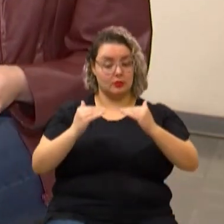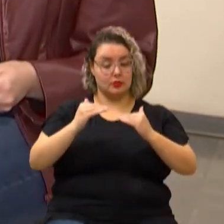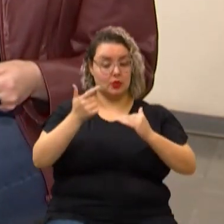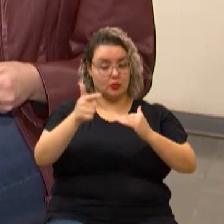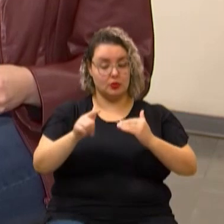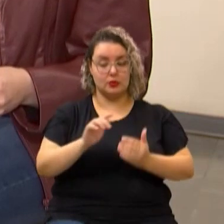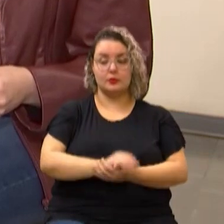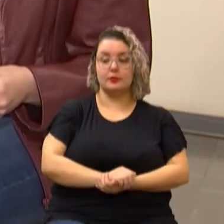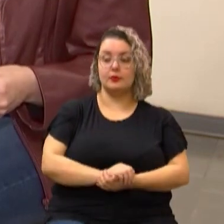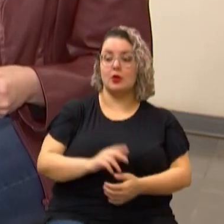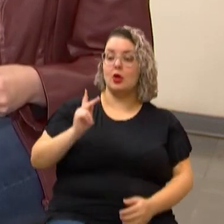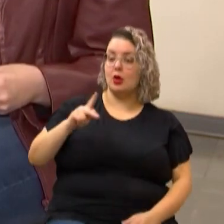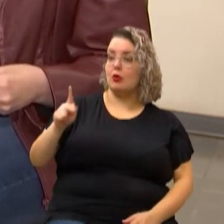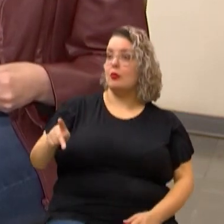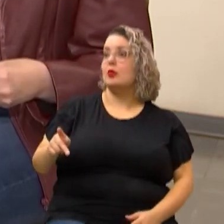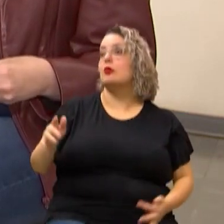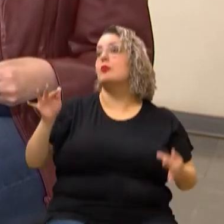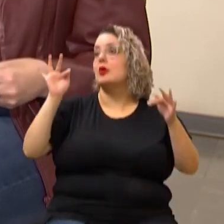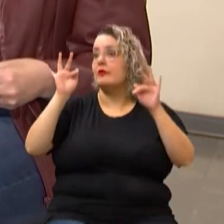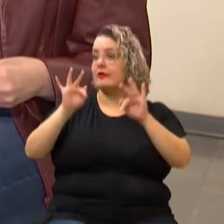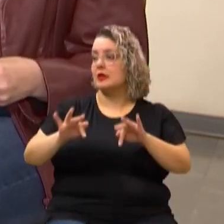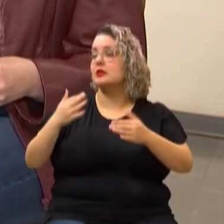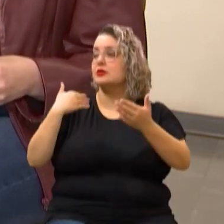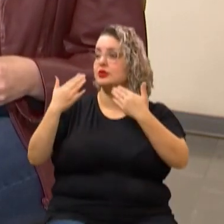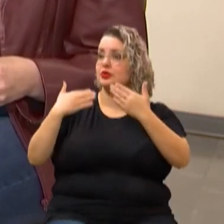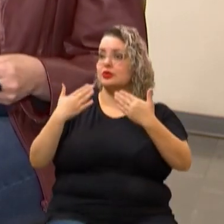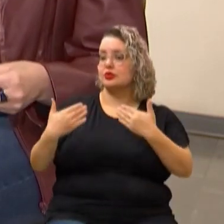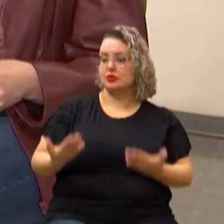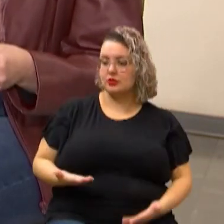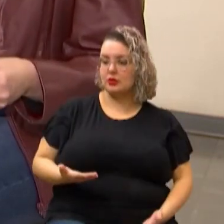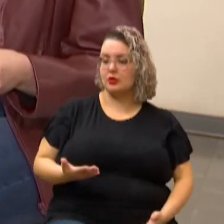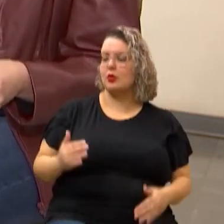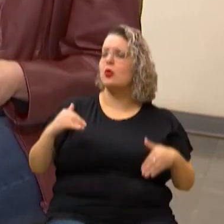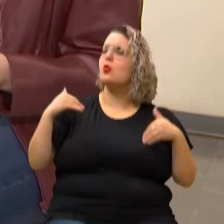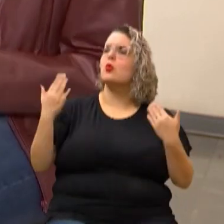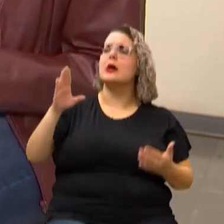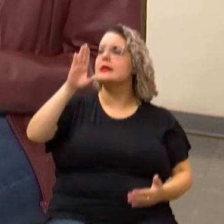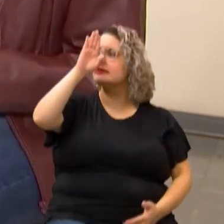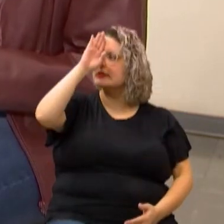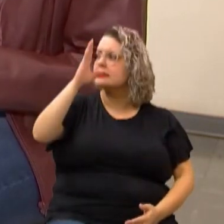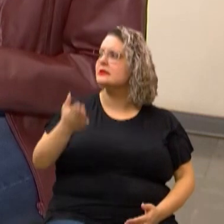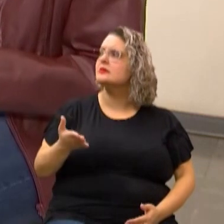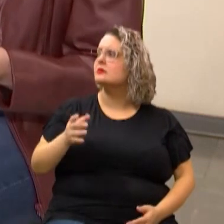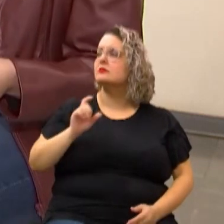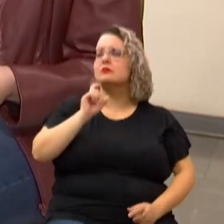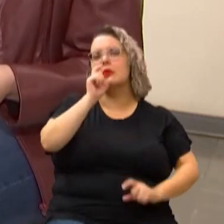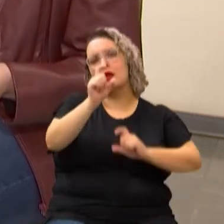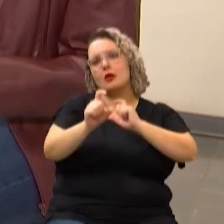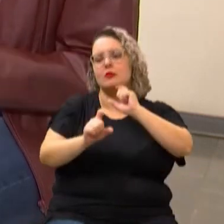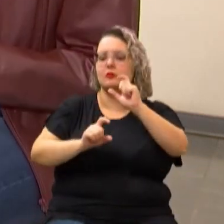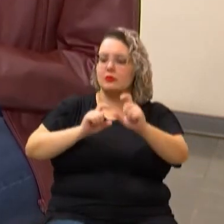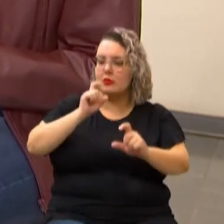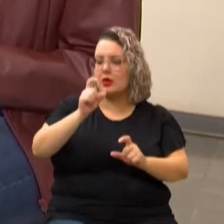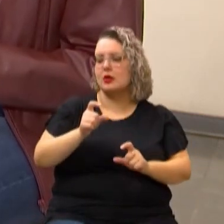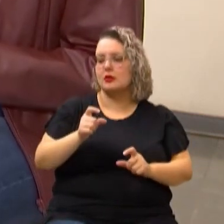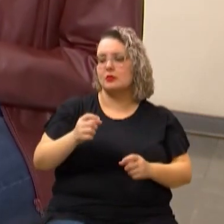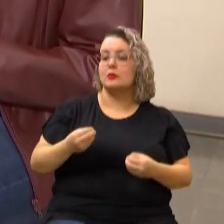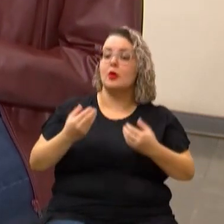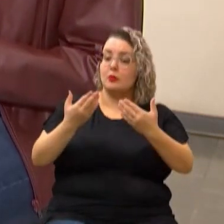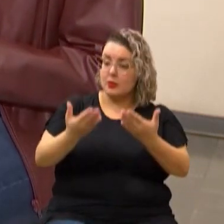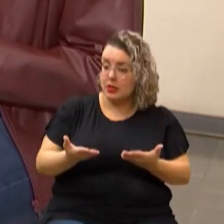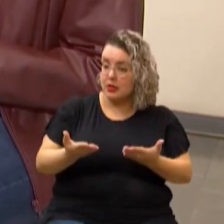existem algumas variáveis aí dentro do contexto econômico que foge o nosso controle. Quando eu digo foge o nosso controle, foge o controle